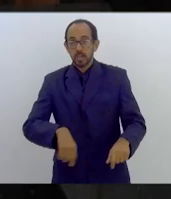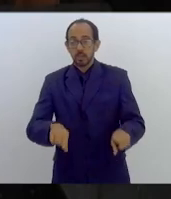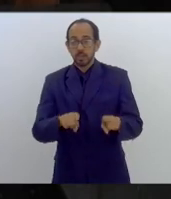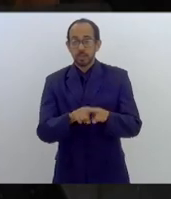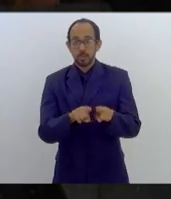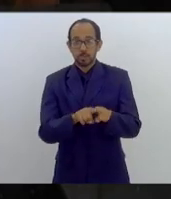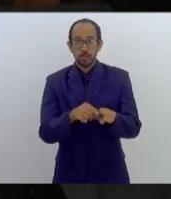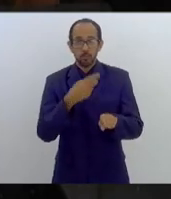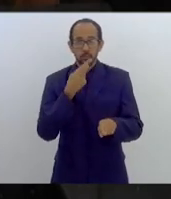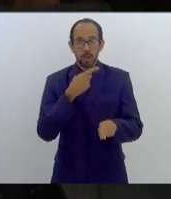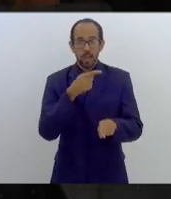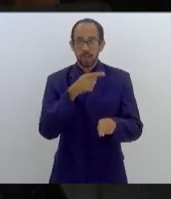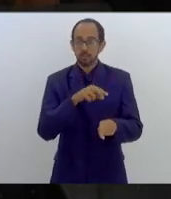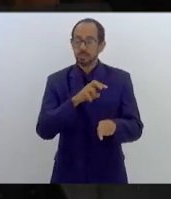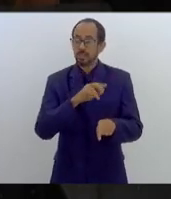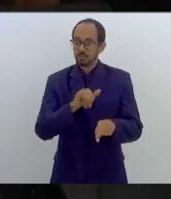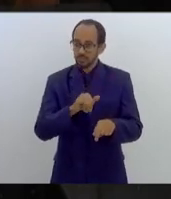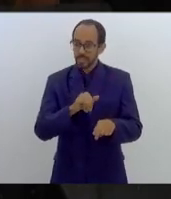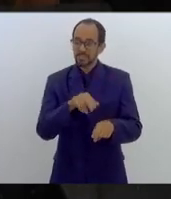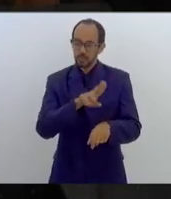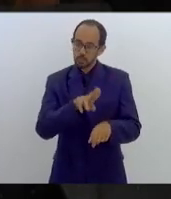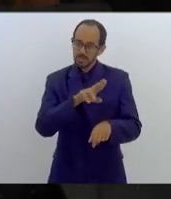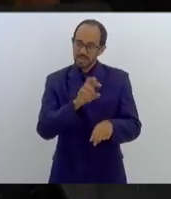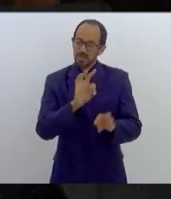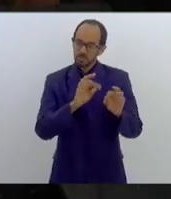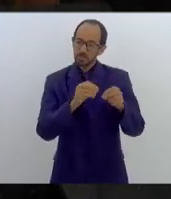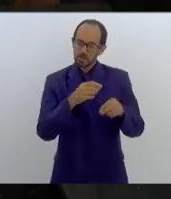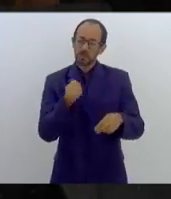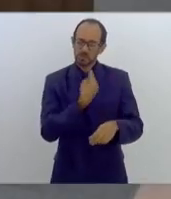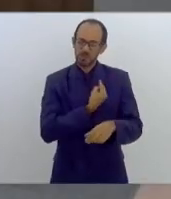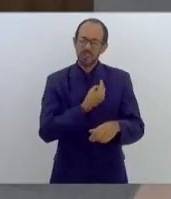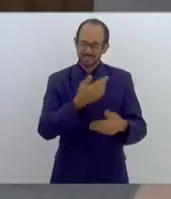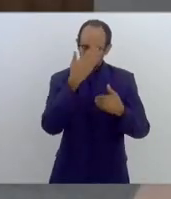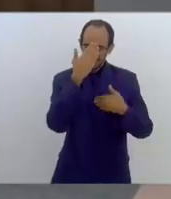será muito explorado por todos nós. Muito obrigado.